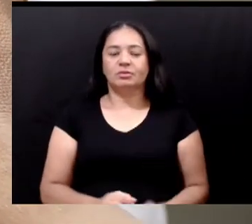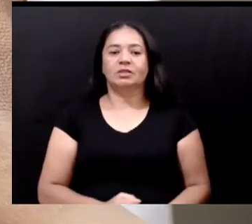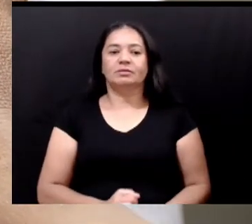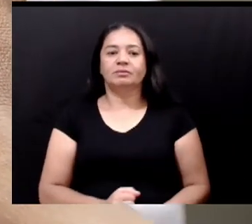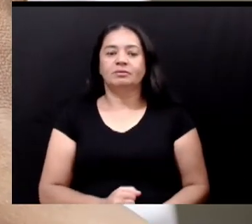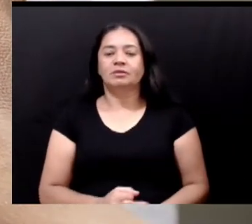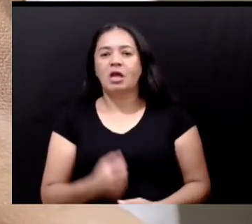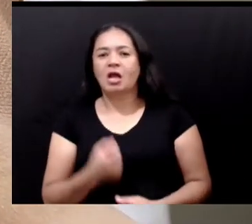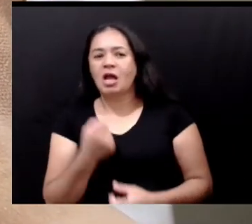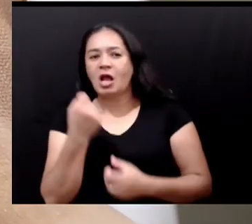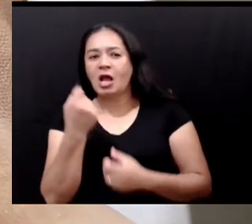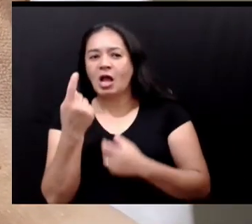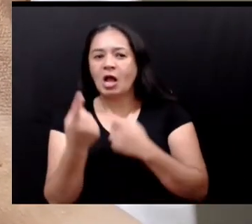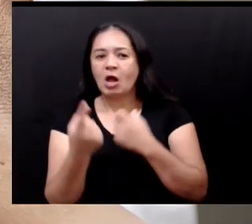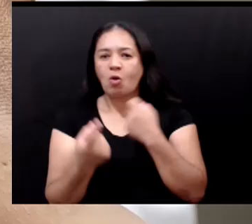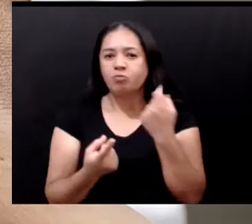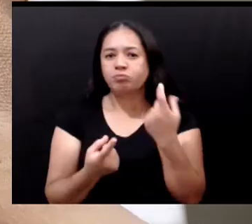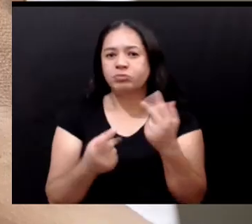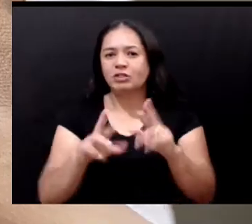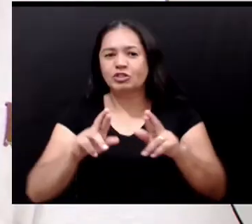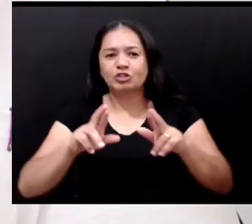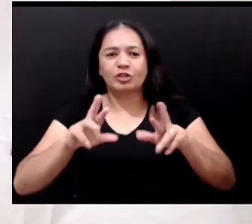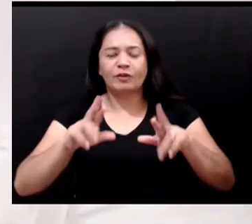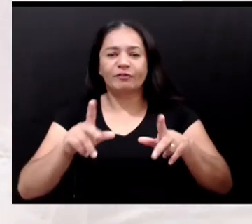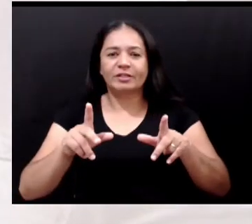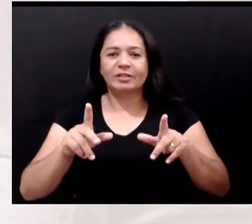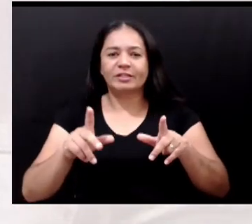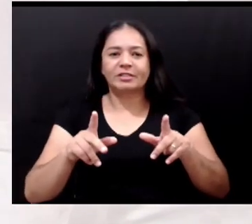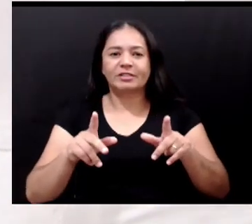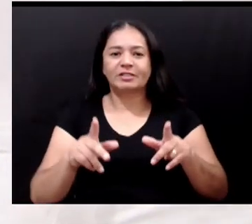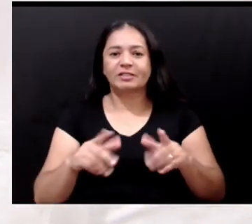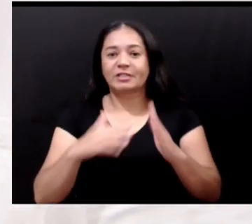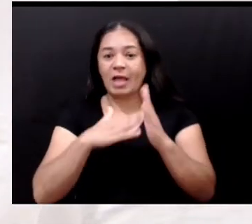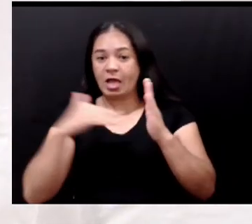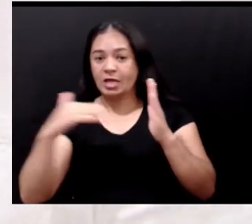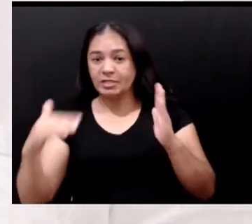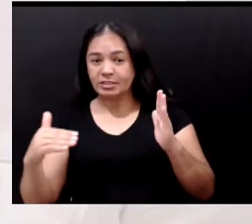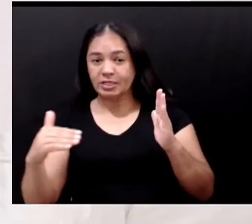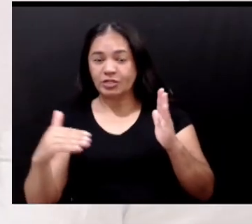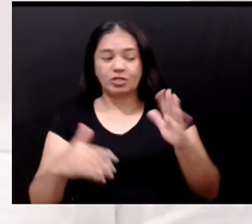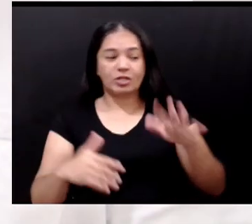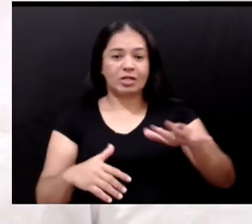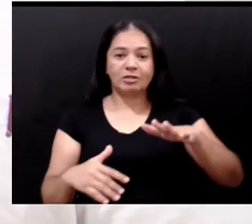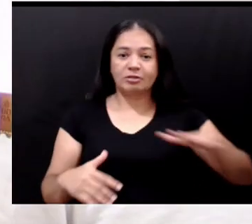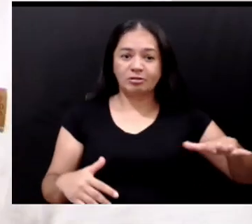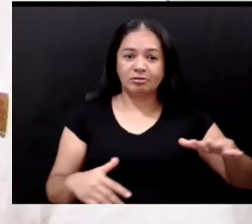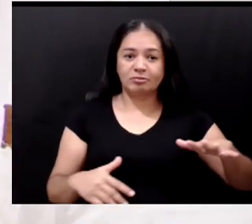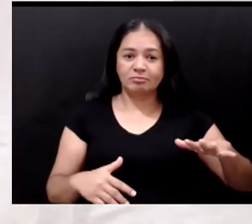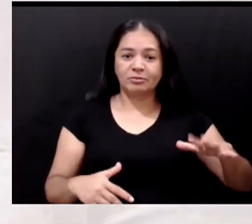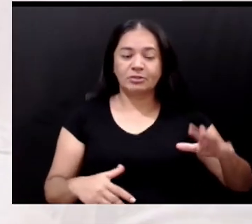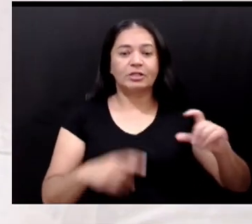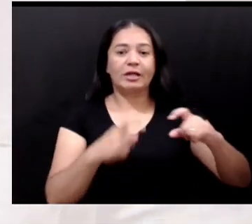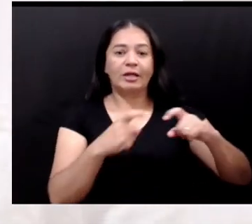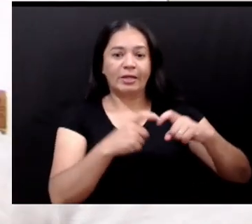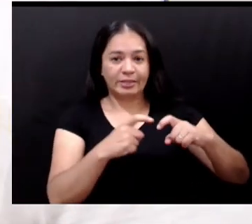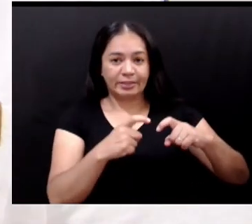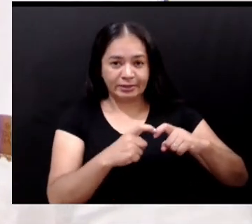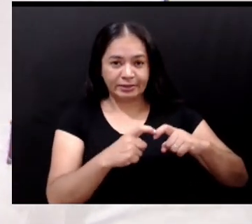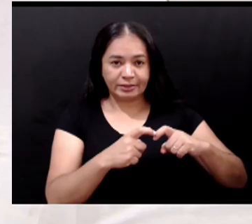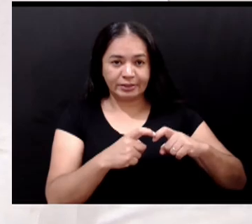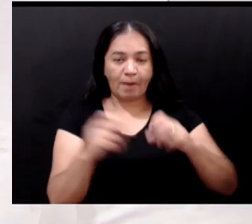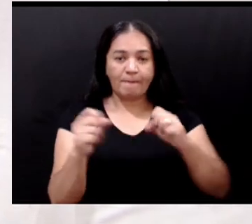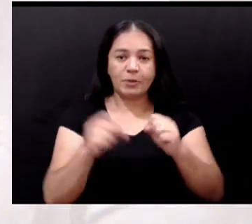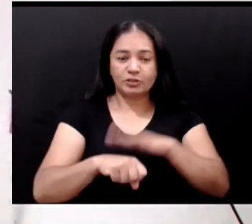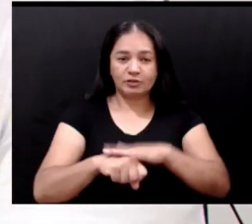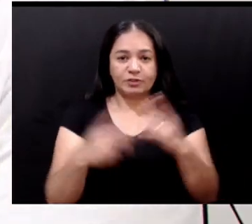né, diferencial entre a podologia estética e a podologia clínica. Dá para fazer as duas coisas?